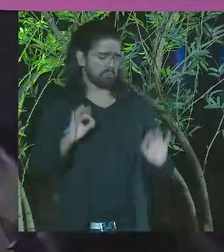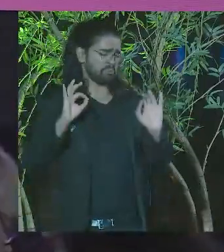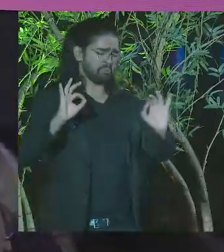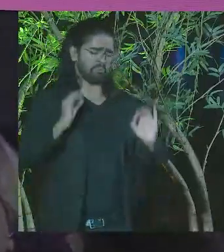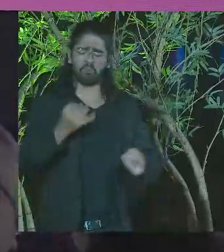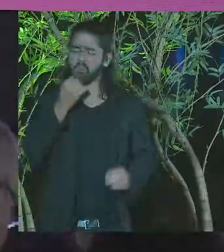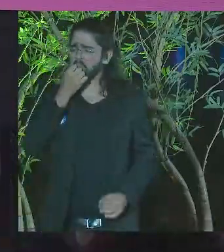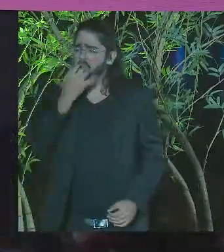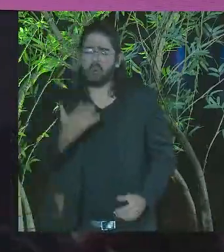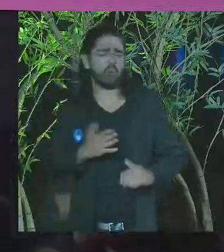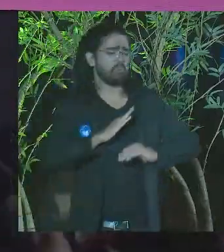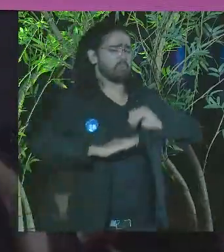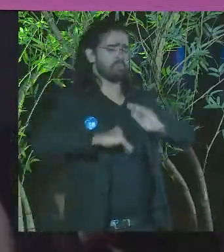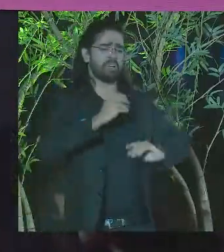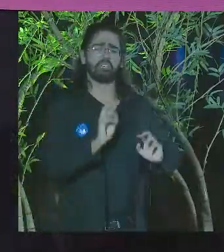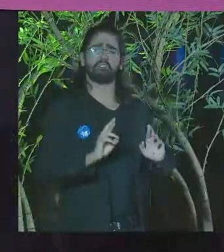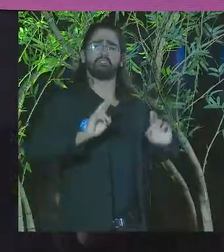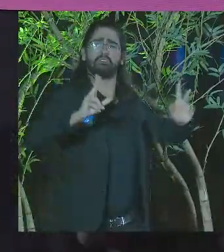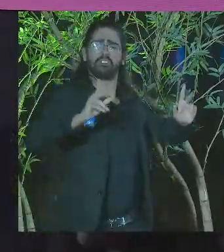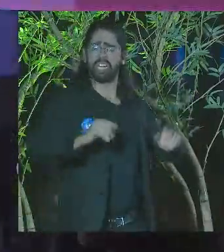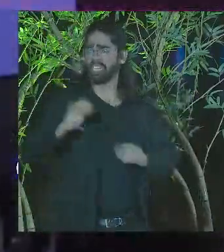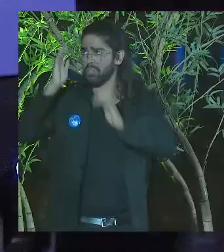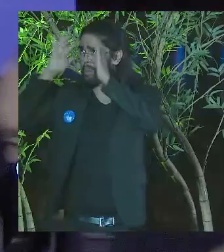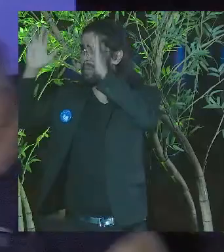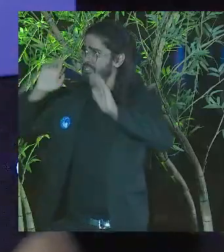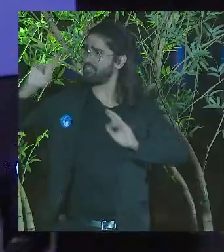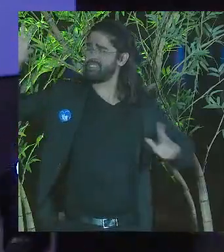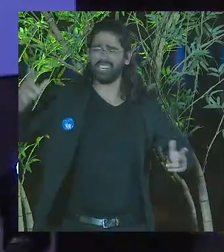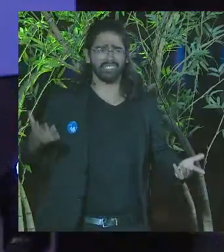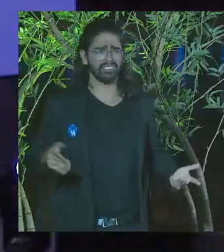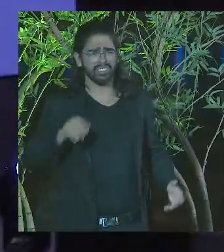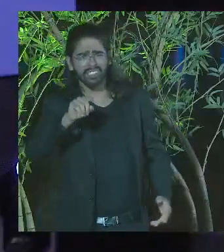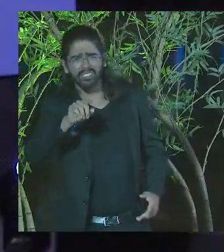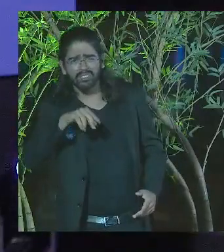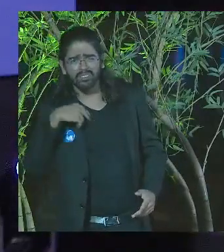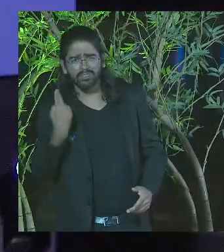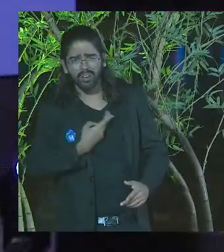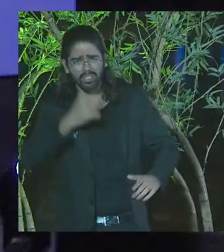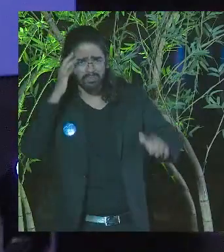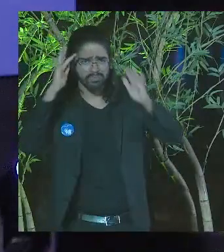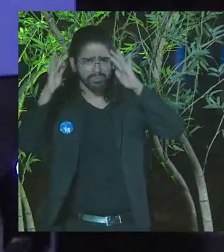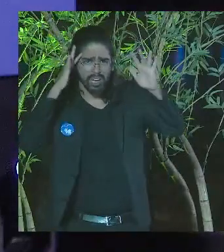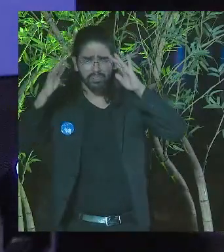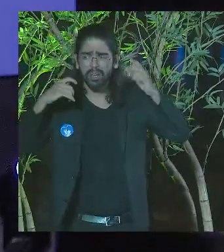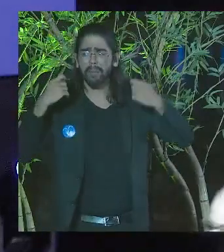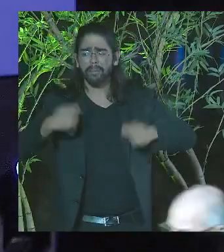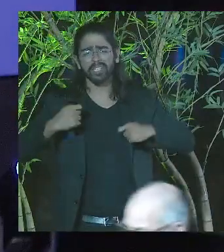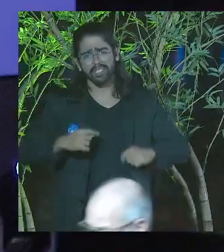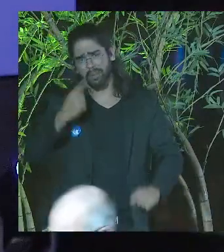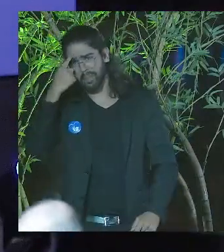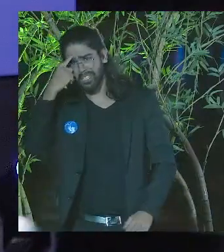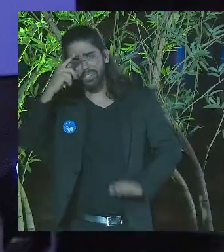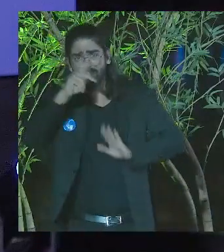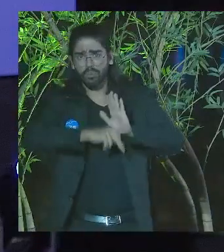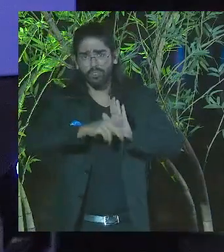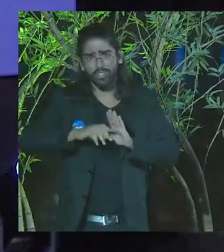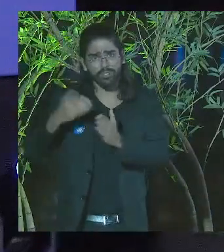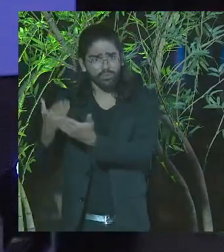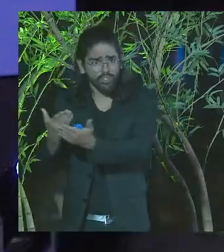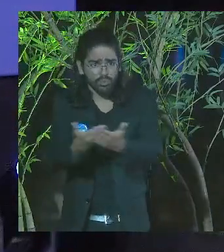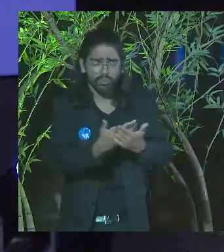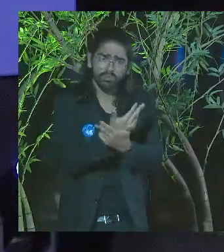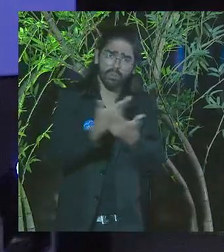boa e aquilo que eu faço é diferente daquilo que eu penso? Essa é uma pergunta para a gente colocar nos nossos projetos, nos nossos estudos, naquilo